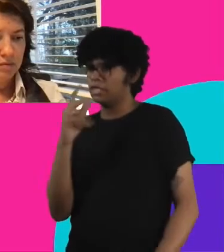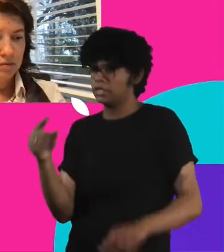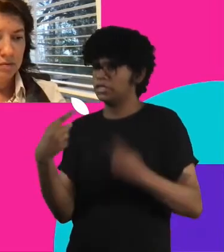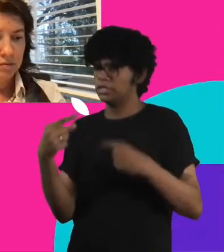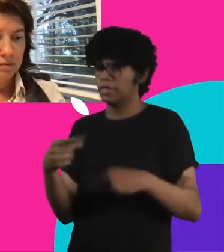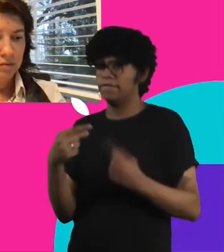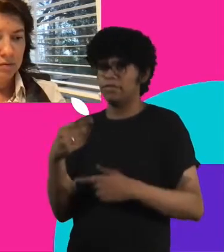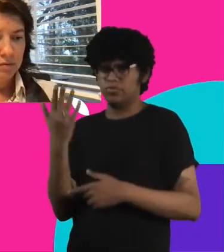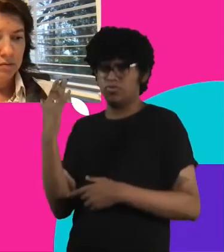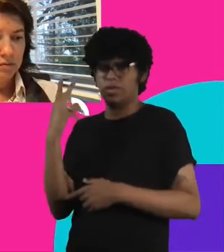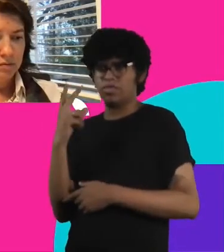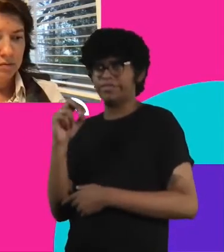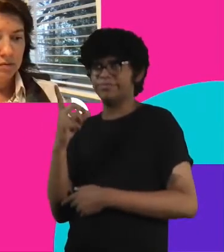em